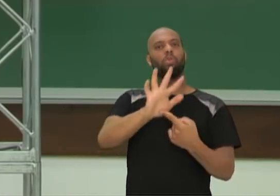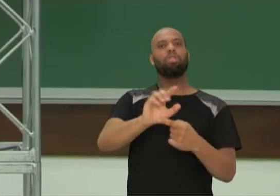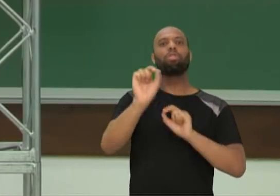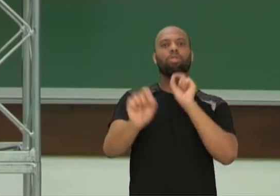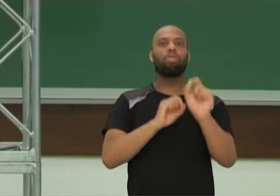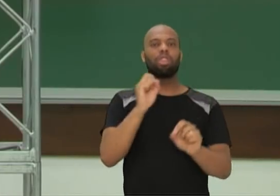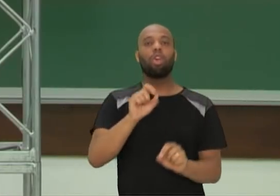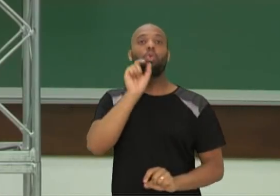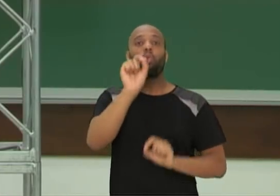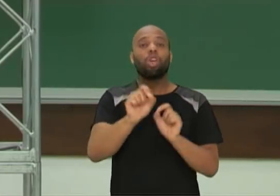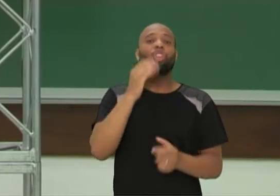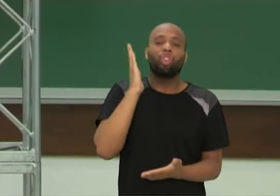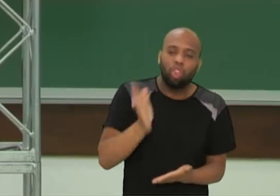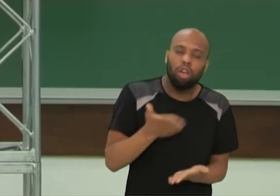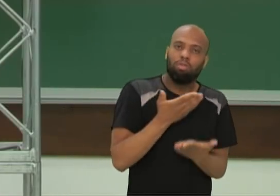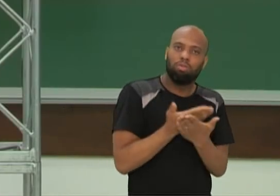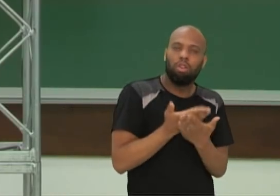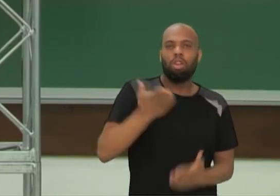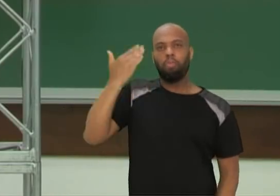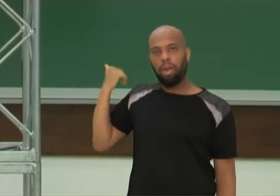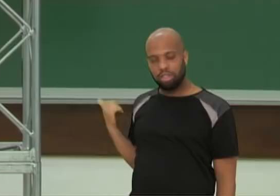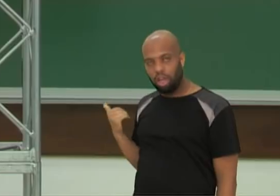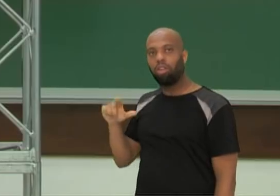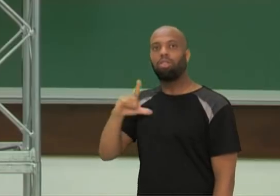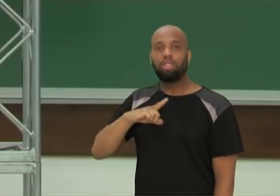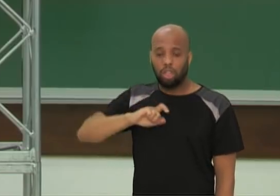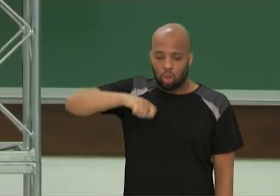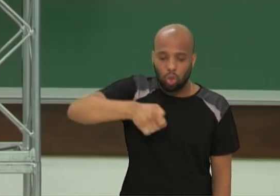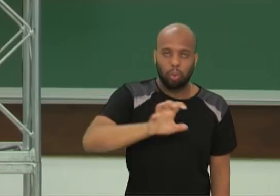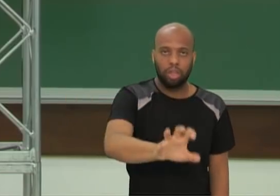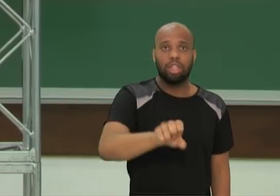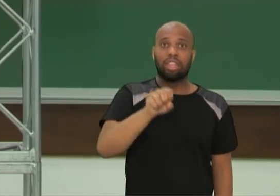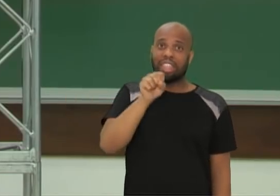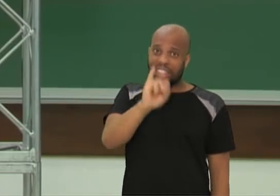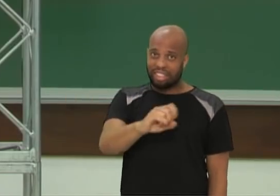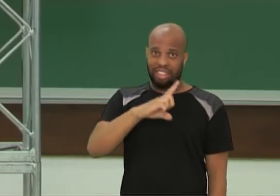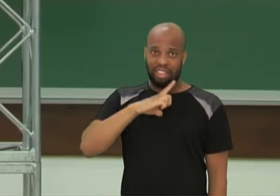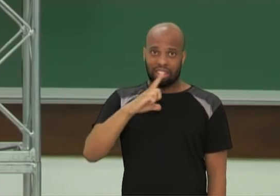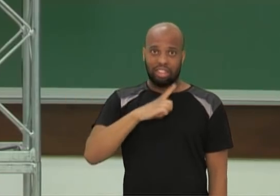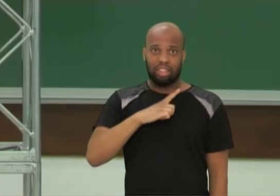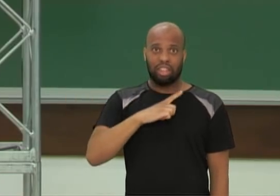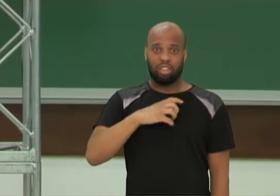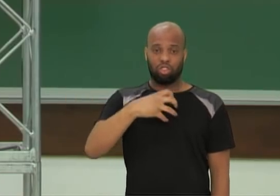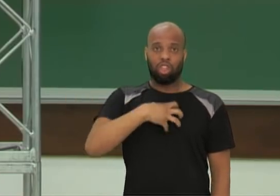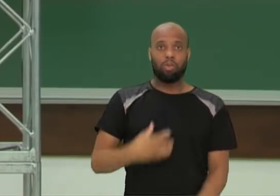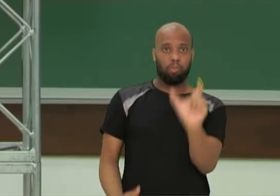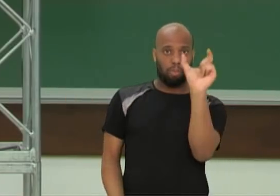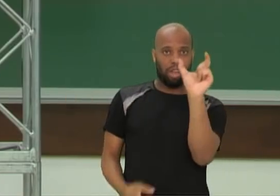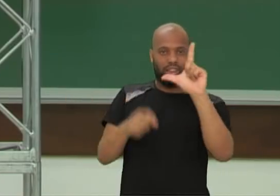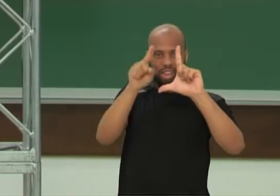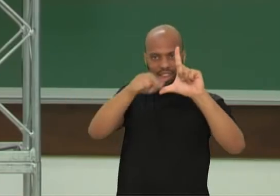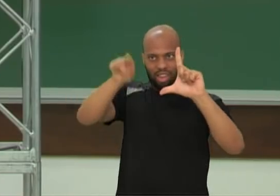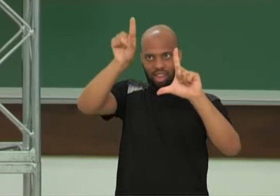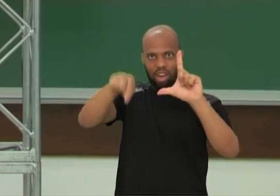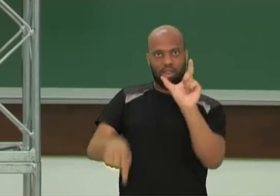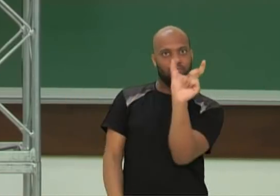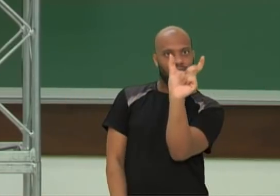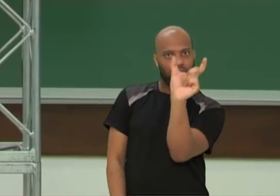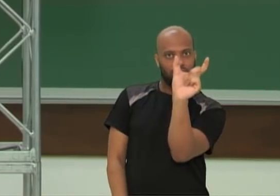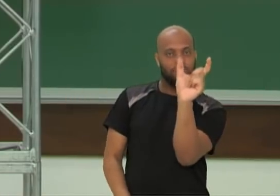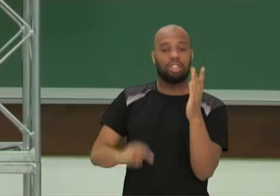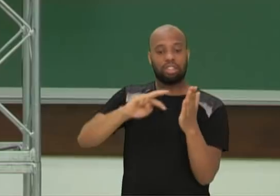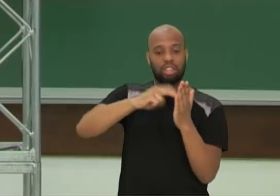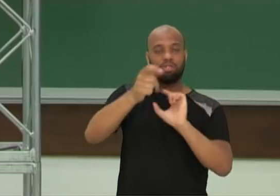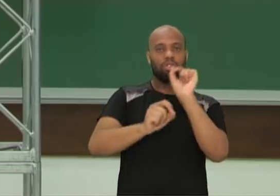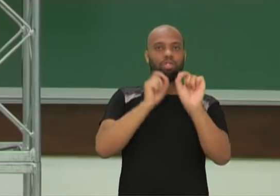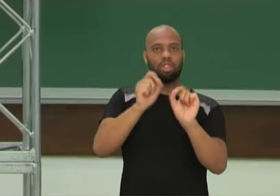paralelo daquilo que nós vimos já na última aula, que quando a parábola está voltada para cima, a equação